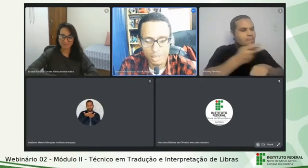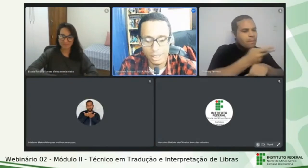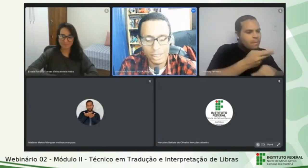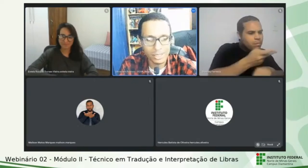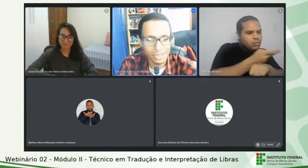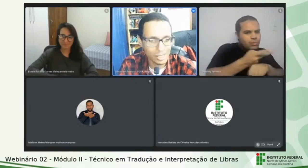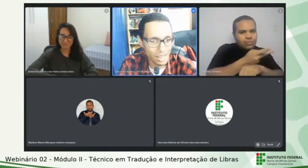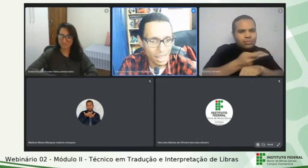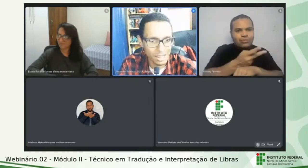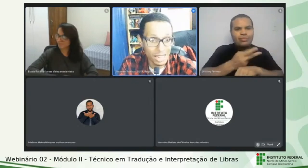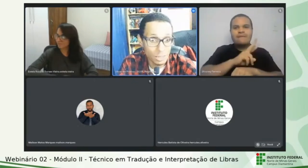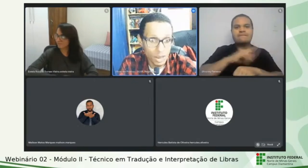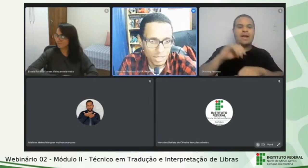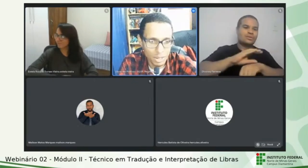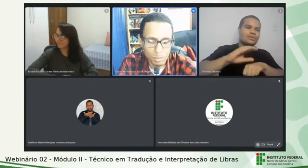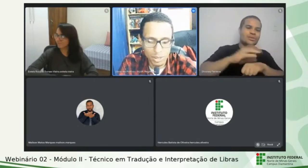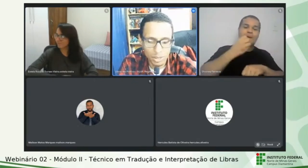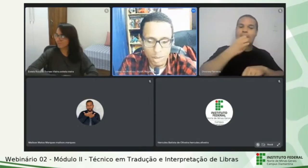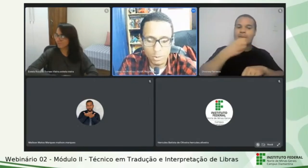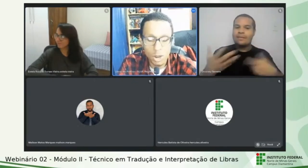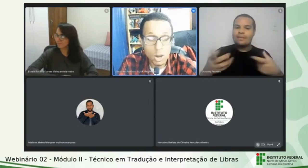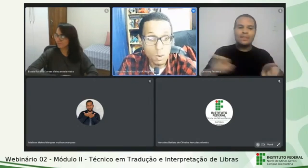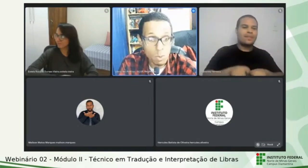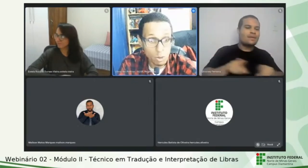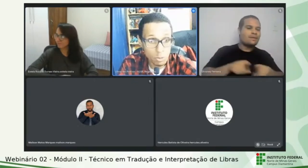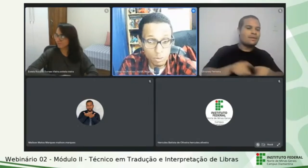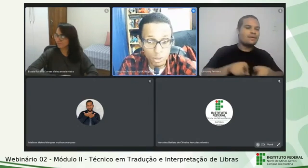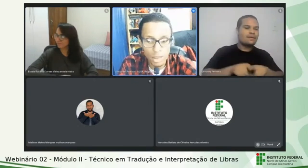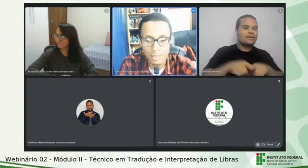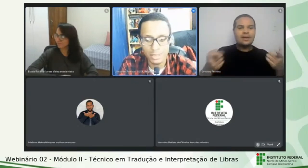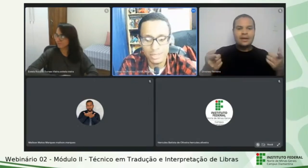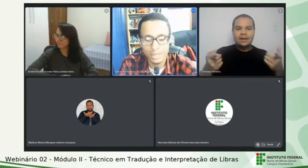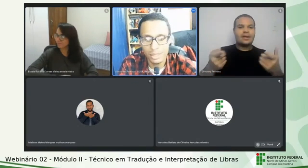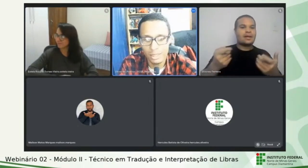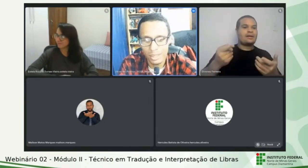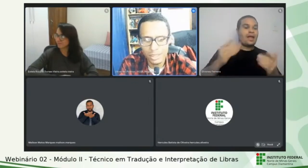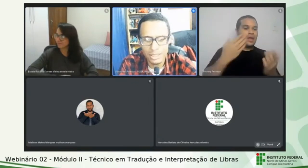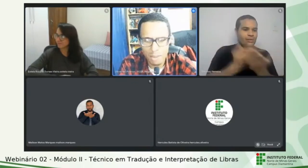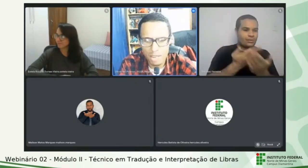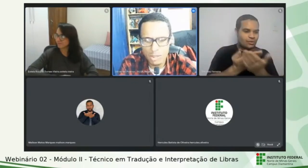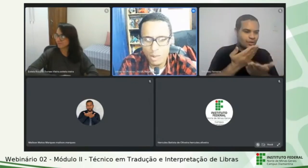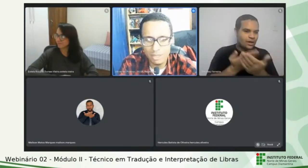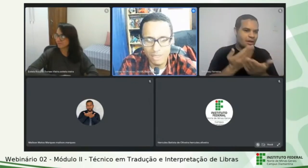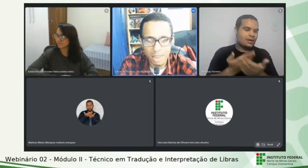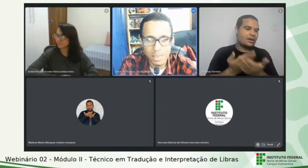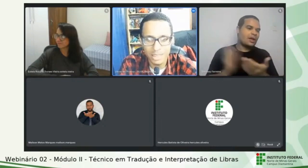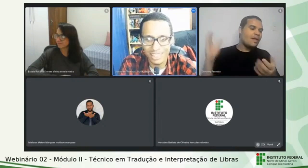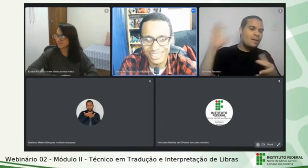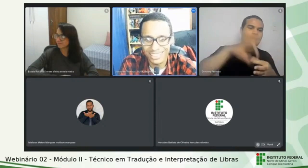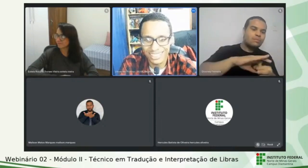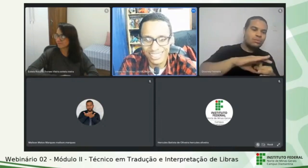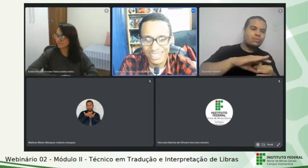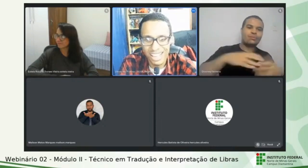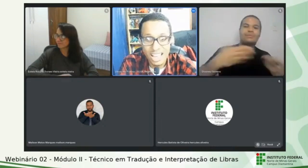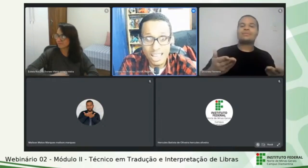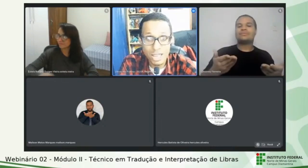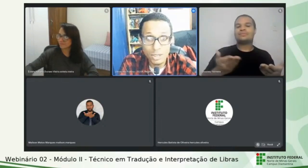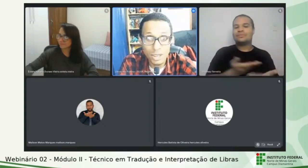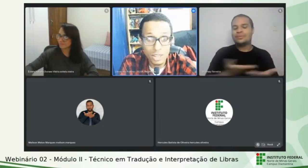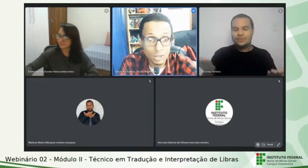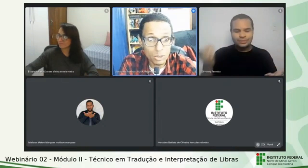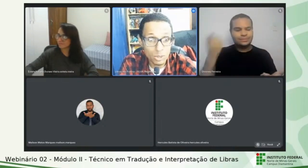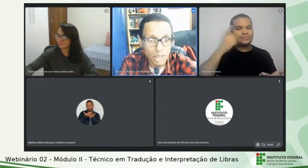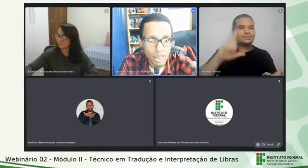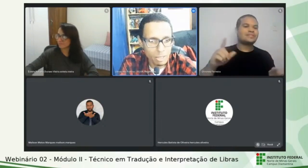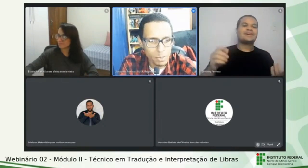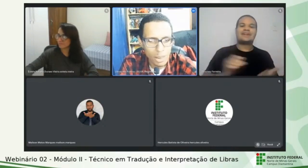prática, na educação, por exemplo, com bons profissionais. E saiba escolher, vale a pena. E